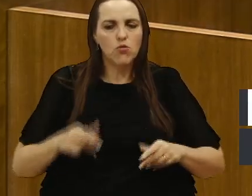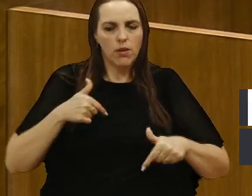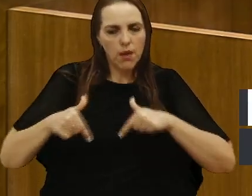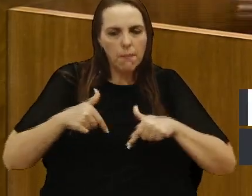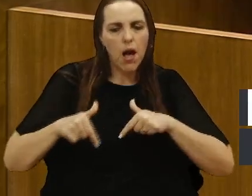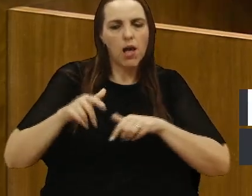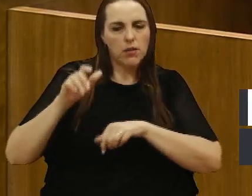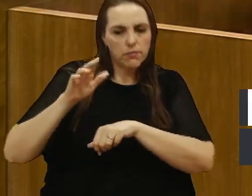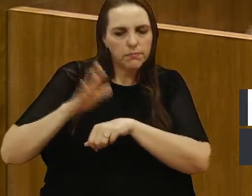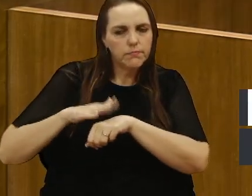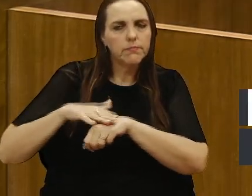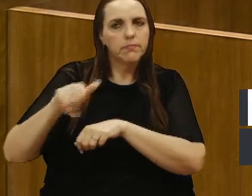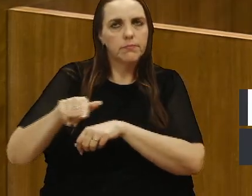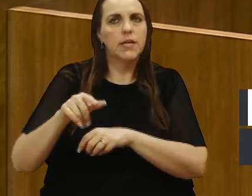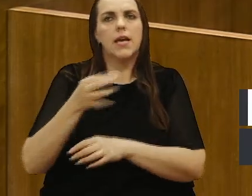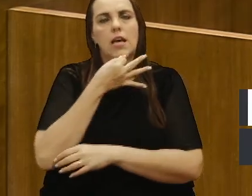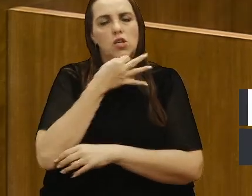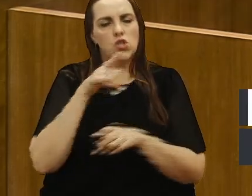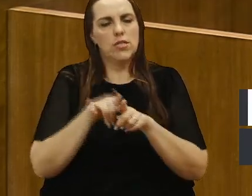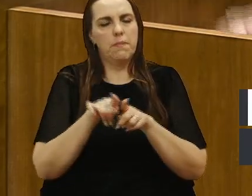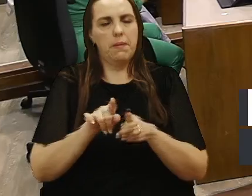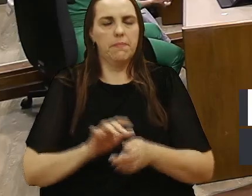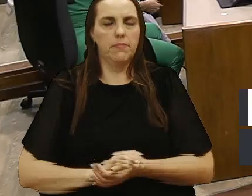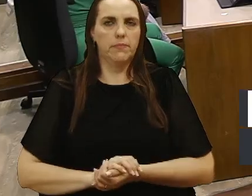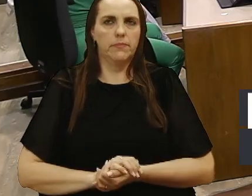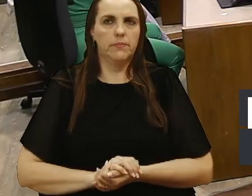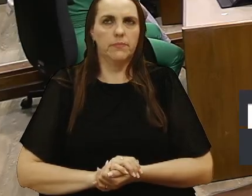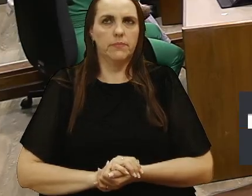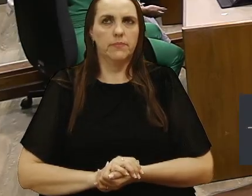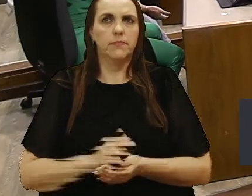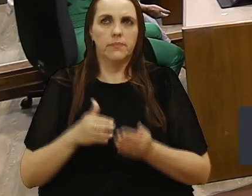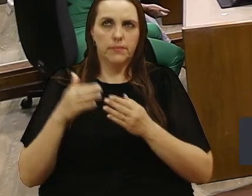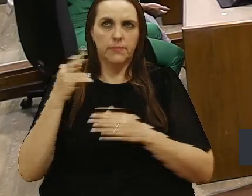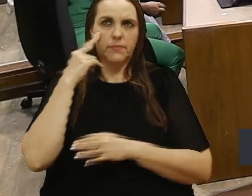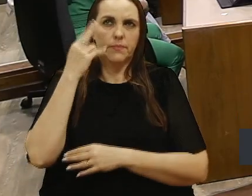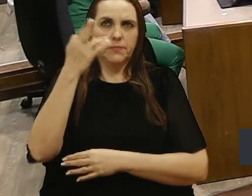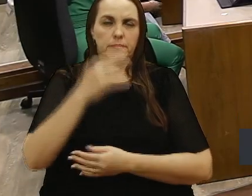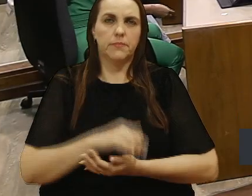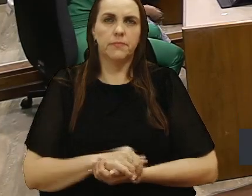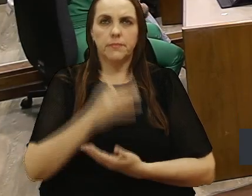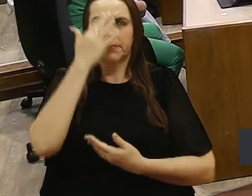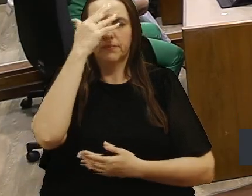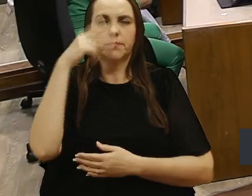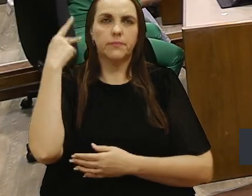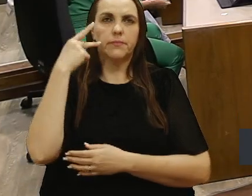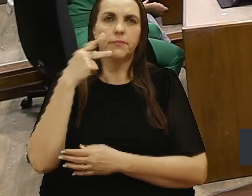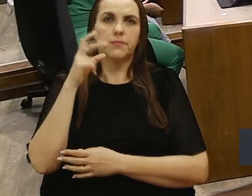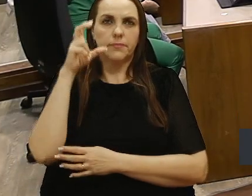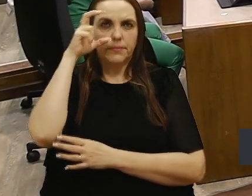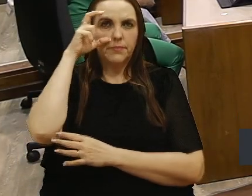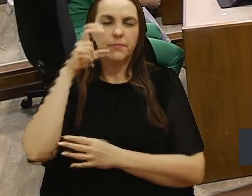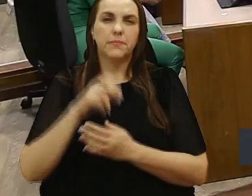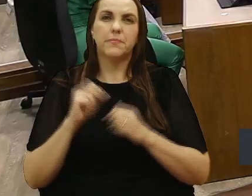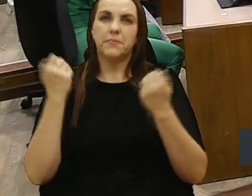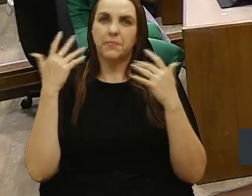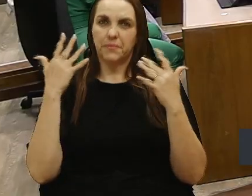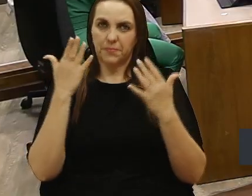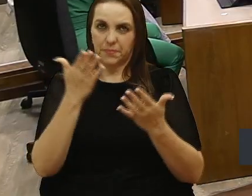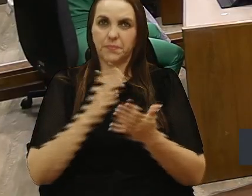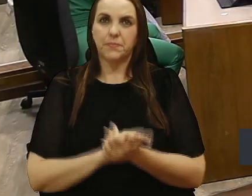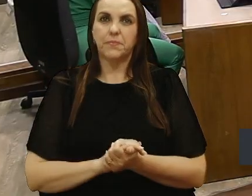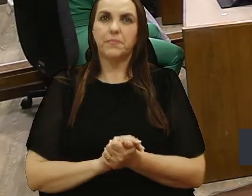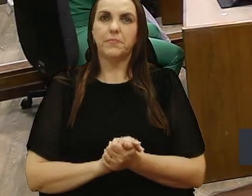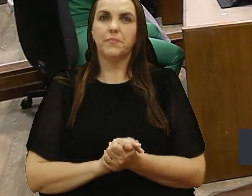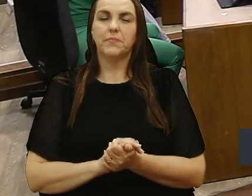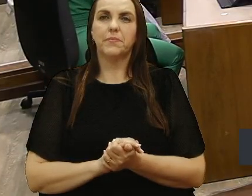Caxias do Sul. Seu à parte, vereador Fantinel. Obrigado, vereadora Sandra. Quero parabenizar a senhora, tanto quanto